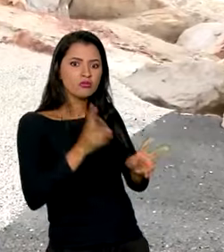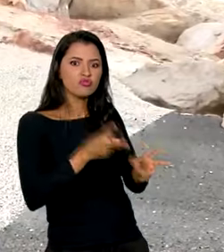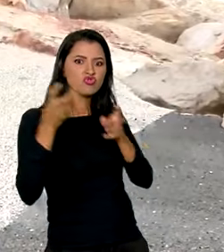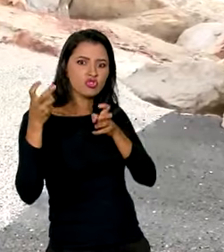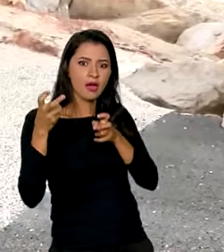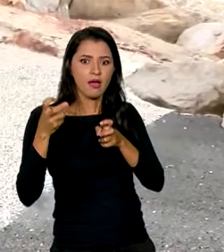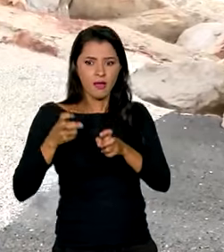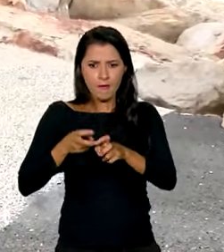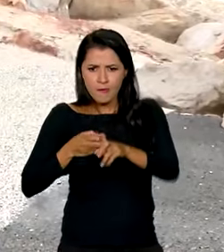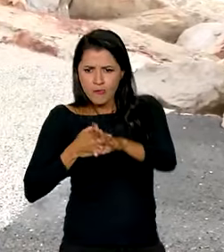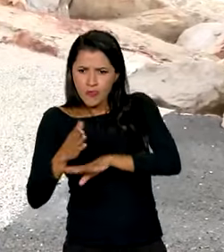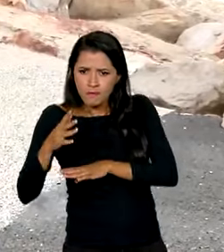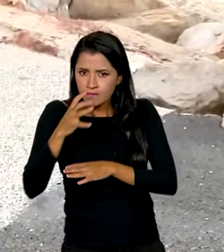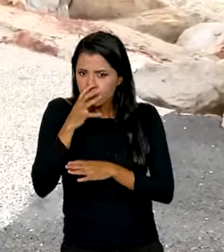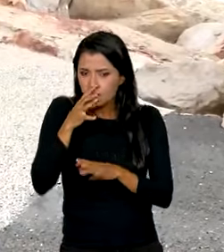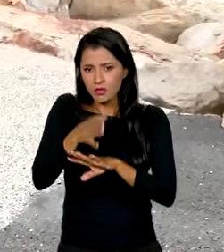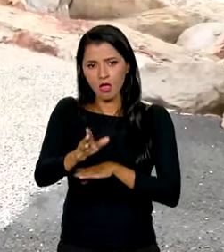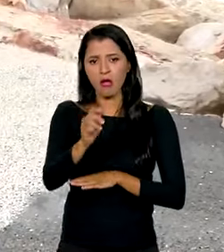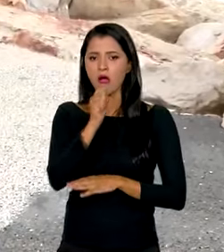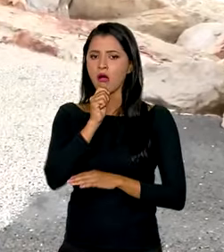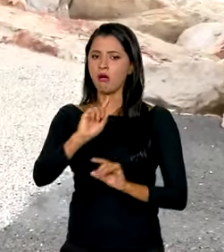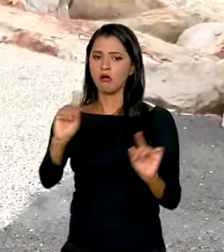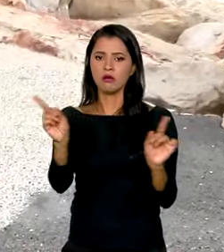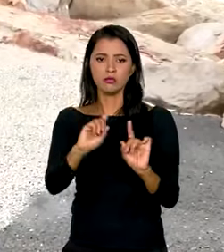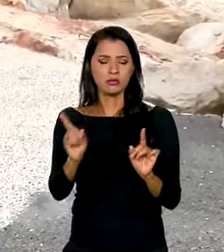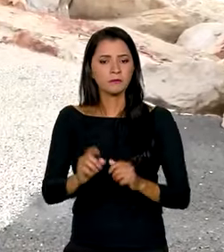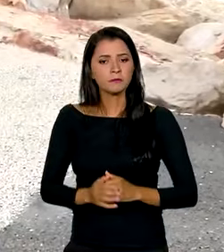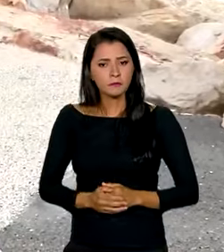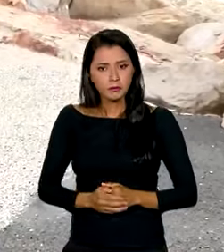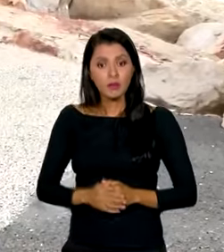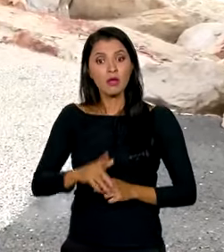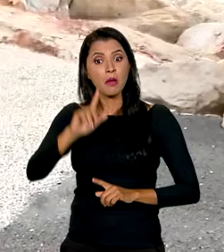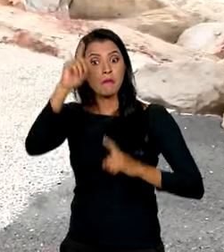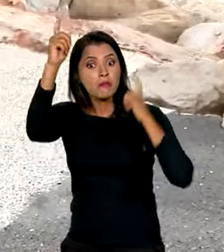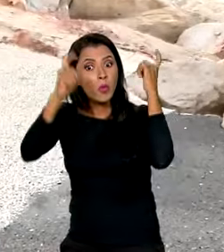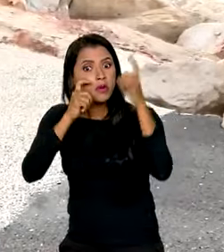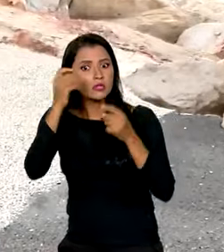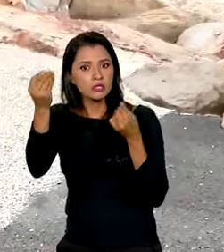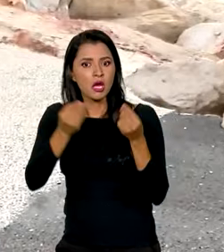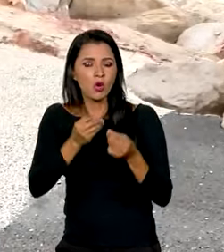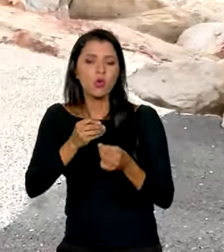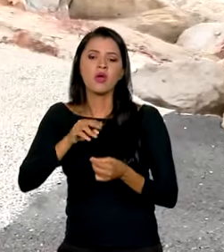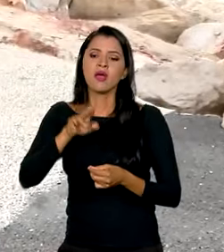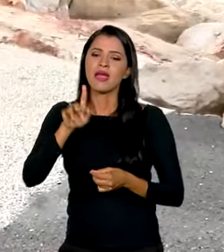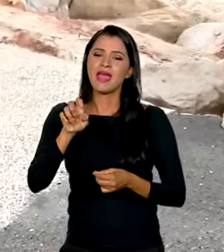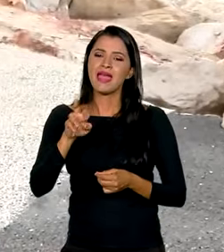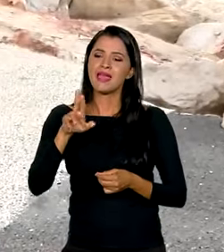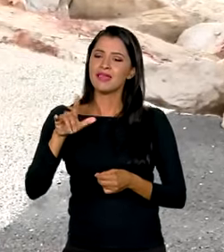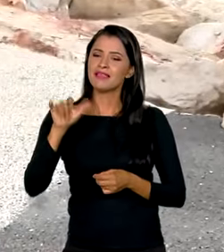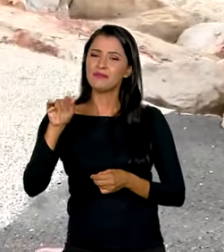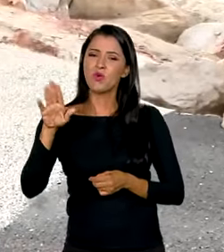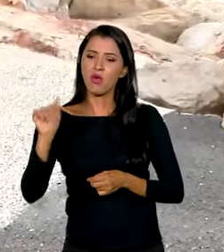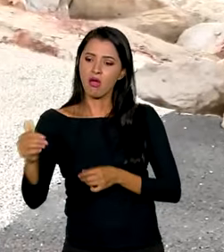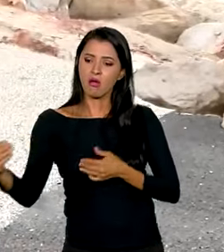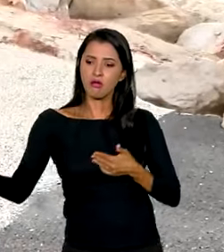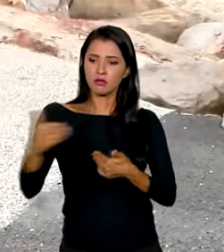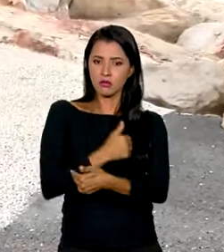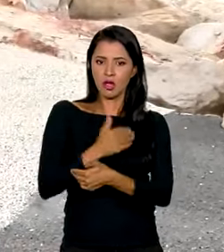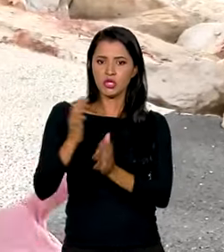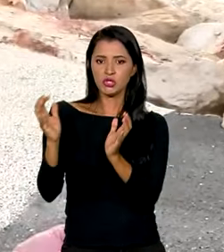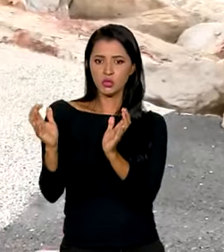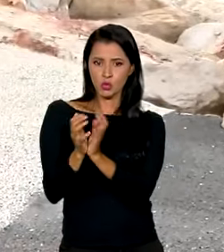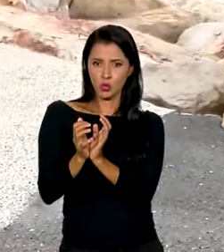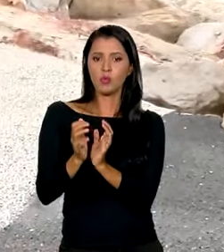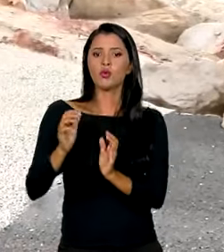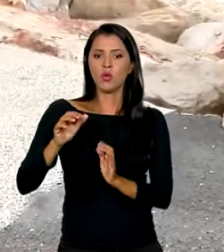terra ainda nem começou. Para os israelenses, a principal preocupação é a possível entrada do Hezbollah nessa guerra. O grupo libanês é